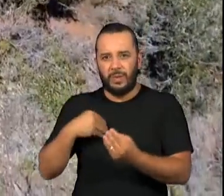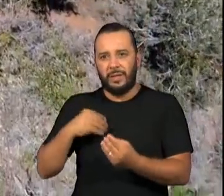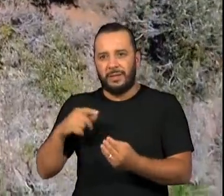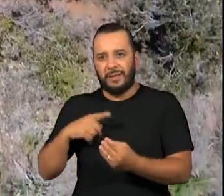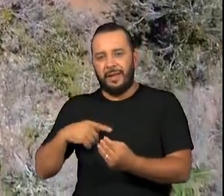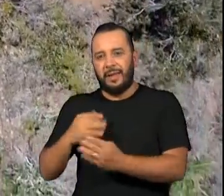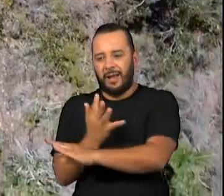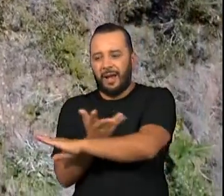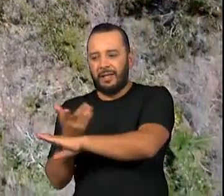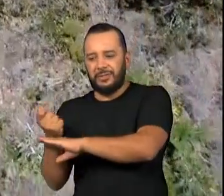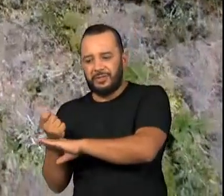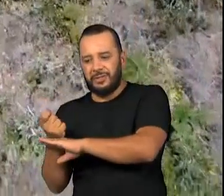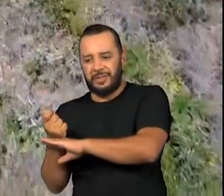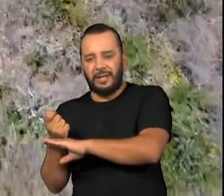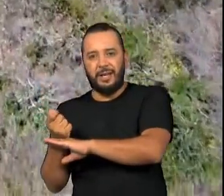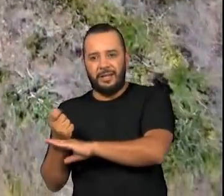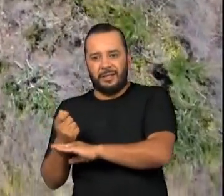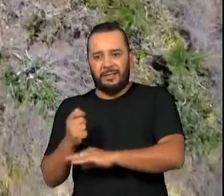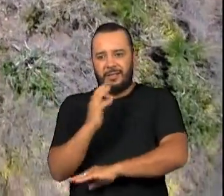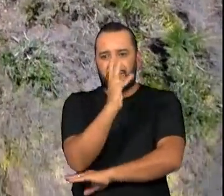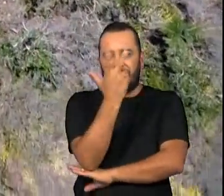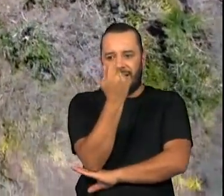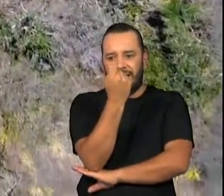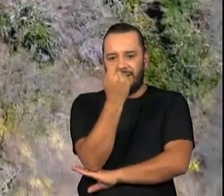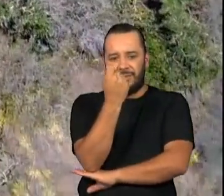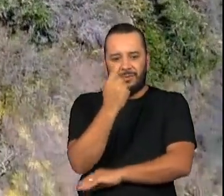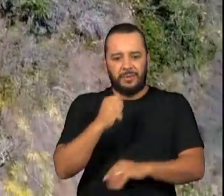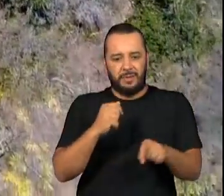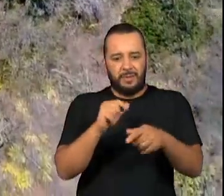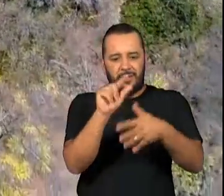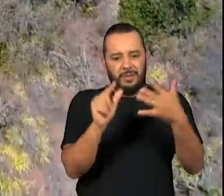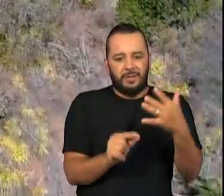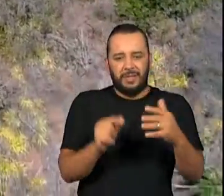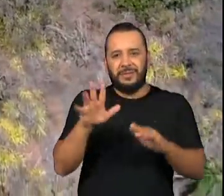Então, existe dentro do bioma Caatinga